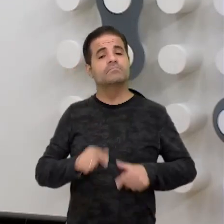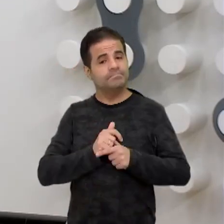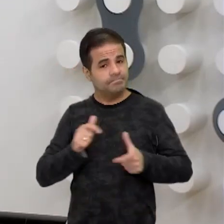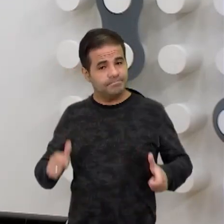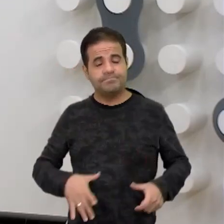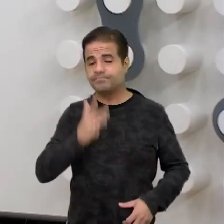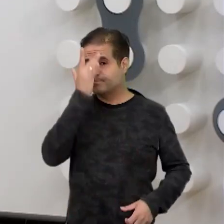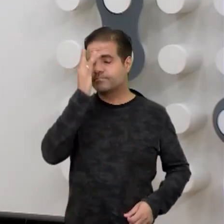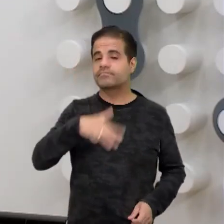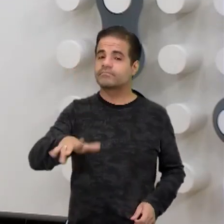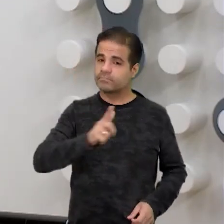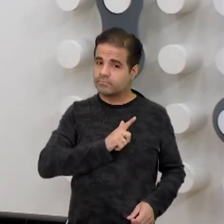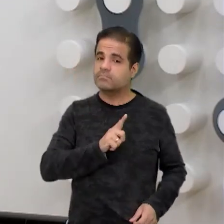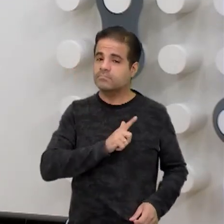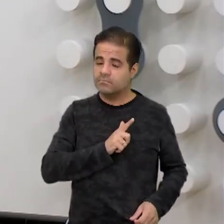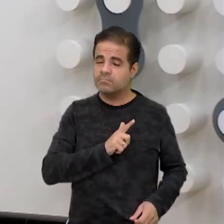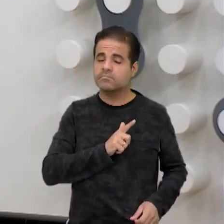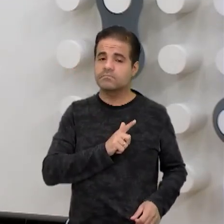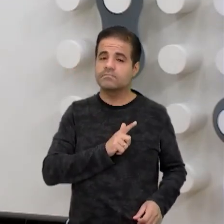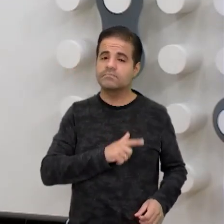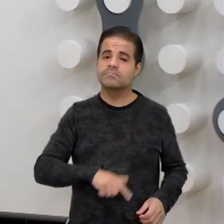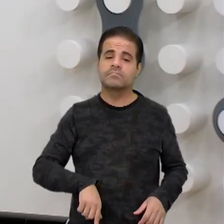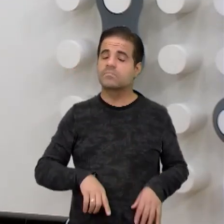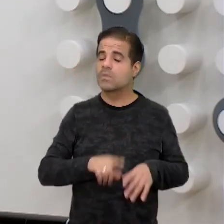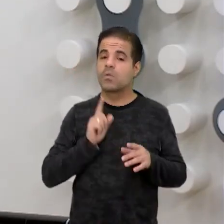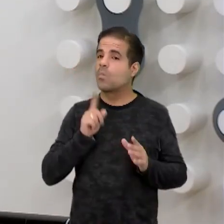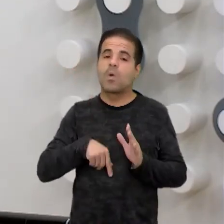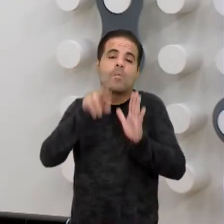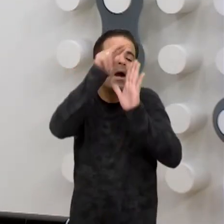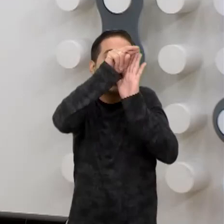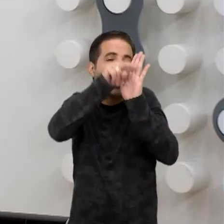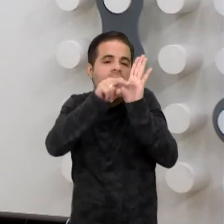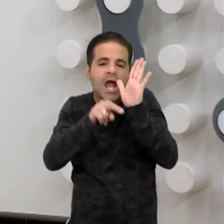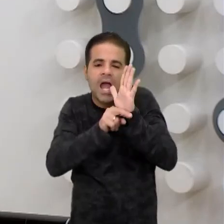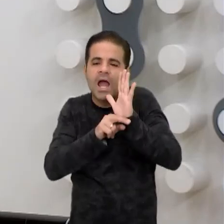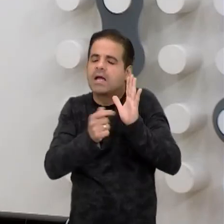geralmente tem, tá? Não é uma regra,